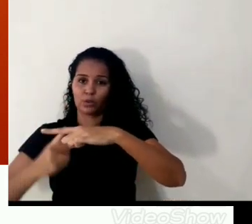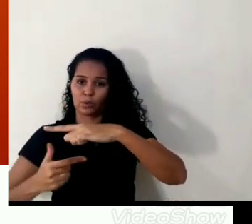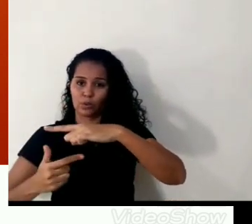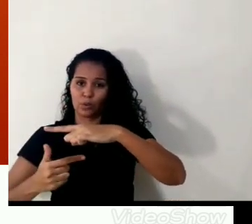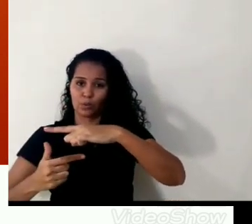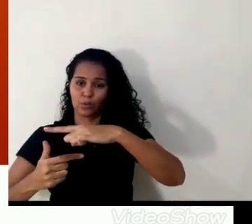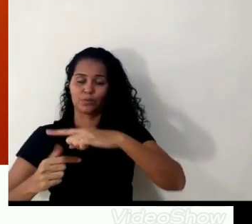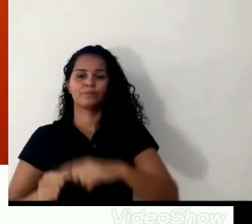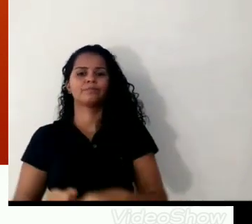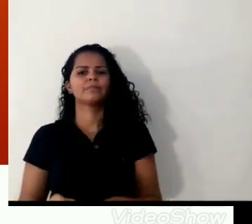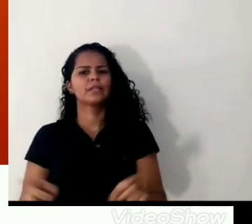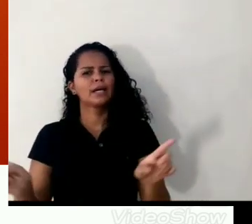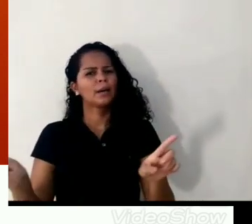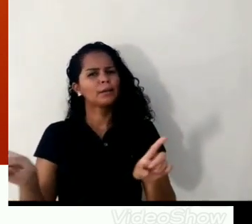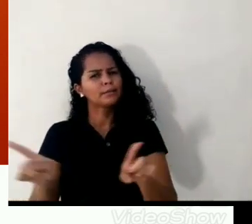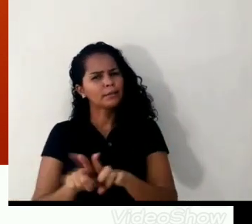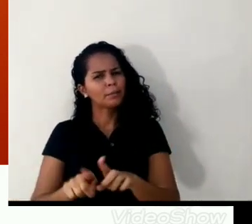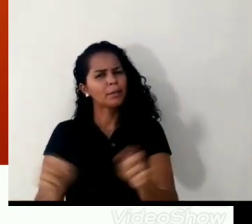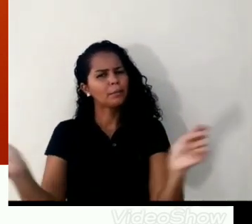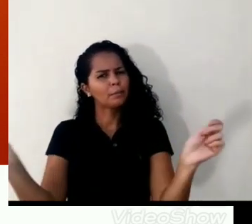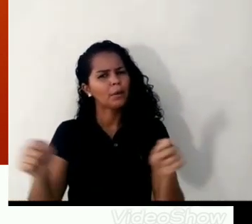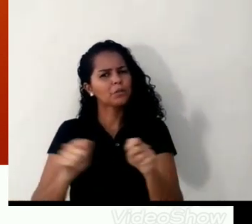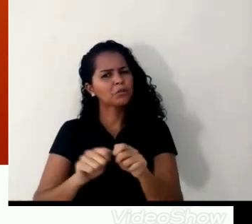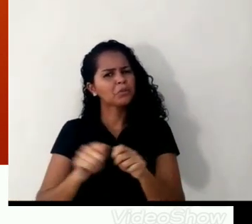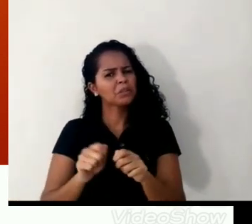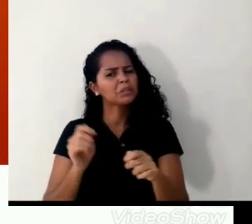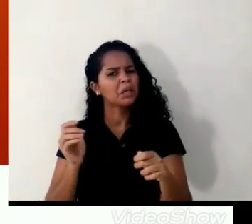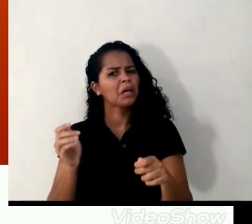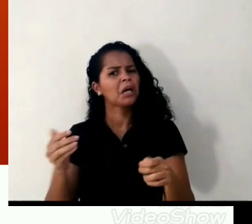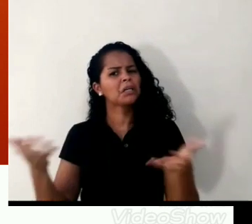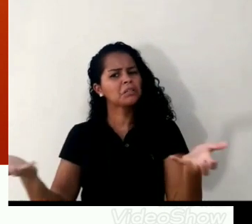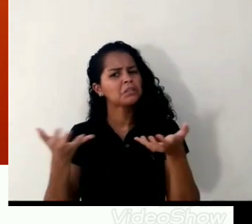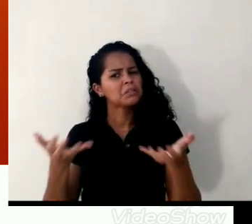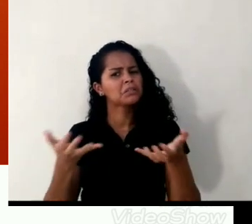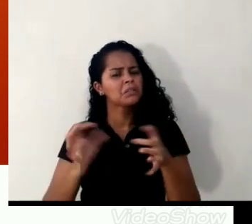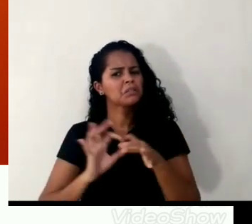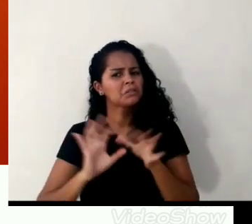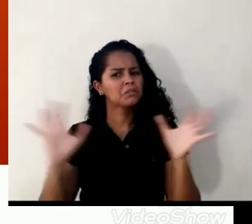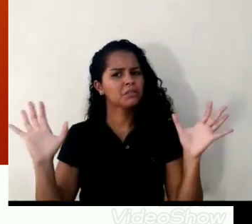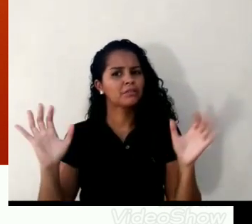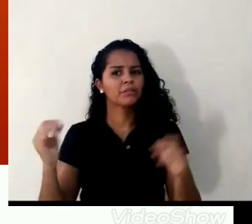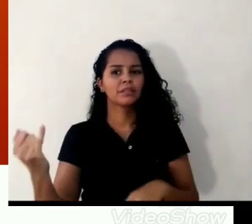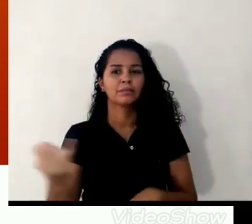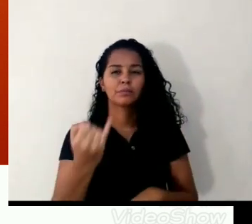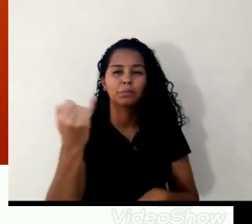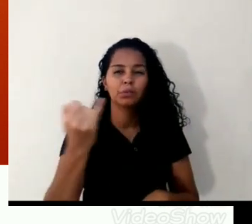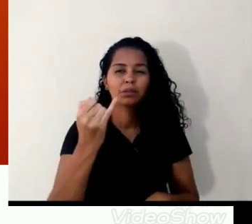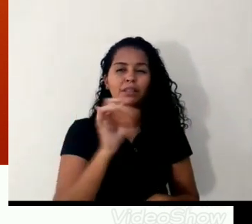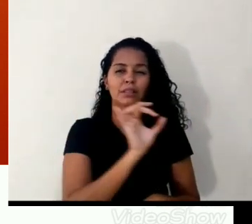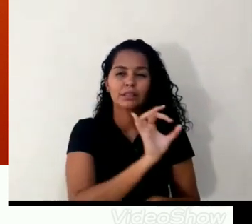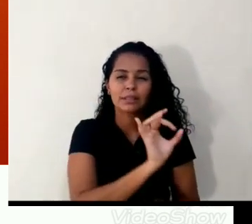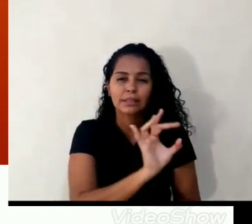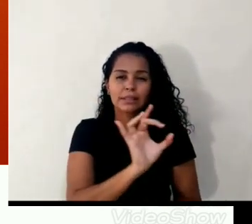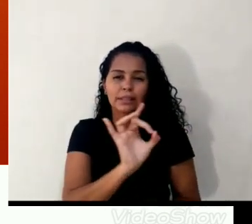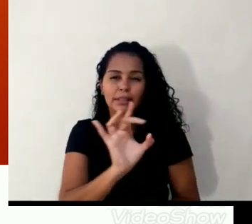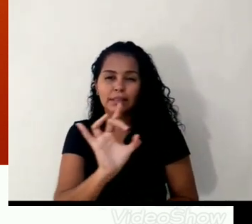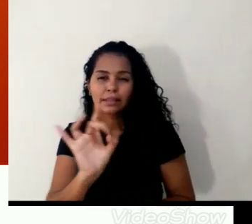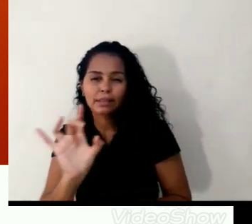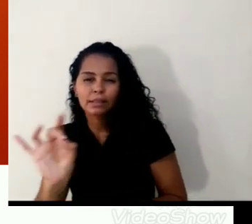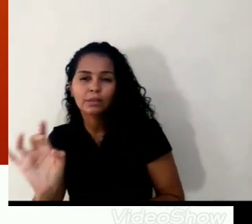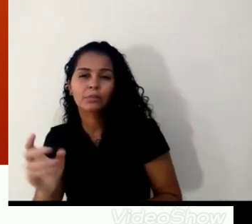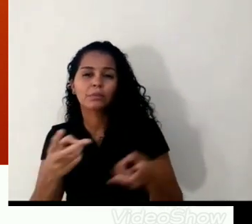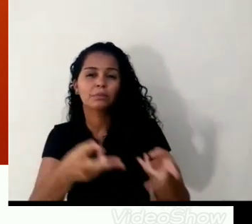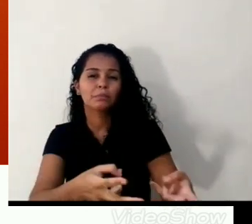é que em cada uma dessas 2 linhas amarelas você identifique frações que têm o